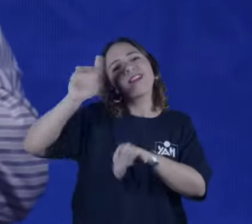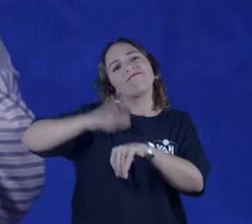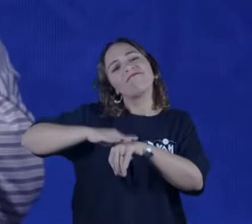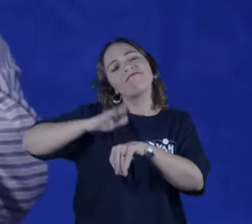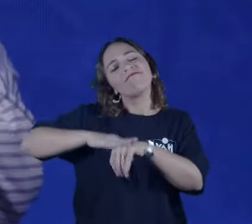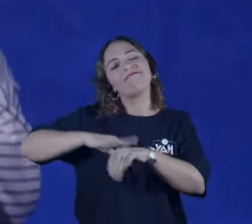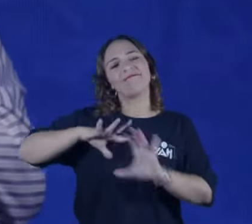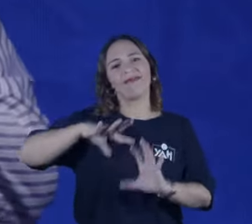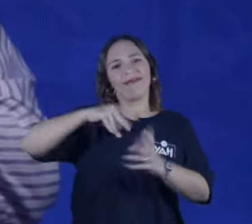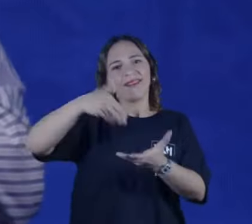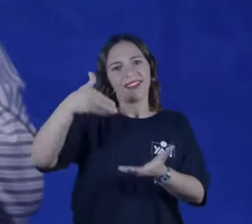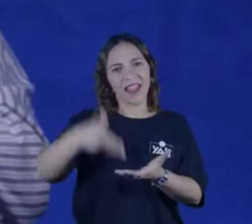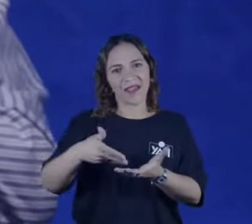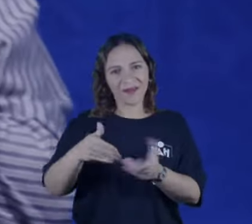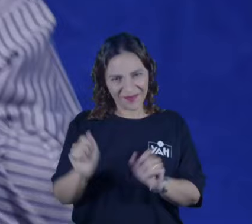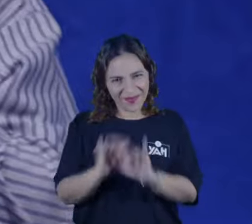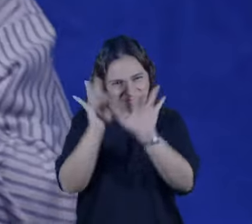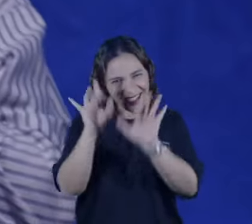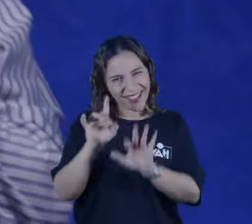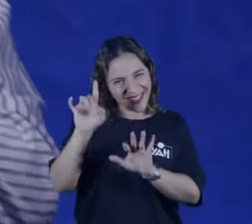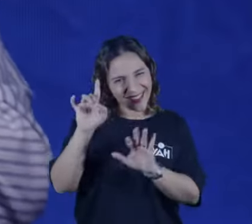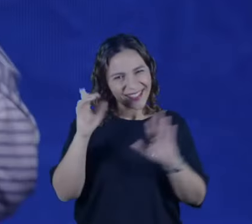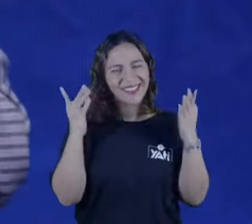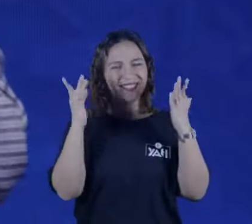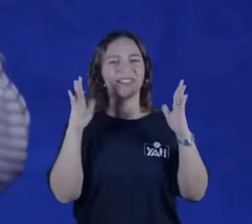para a terra. Amém? Você pode glorificar a Deus?